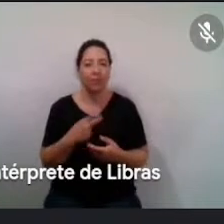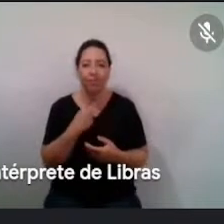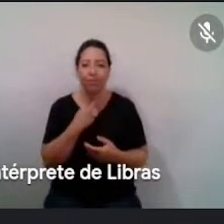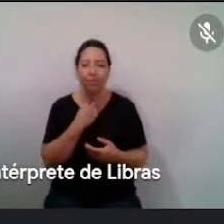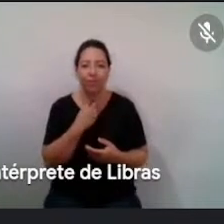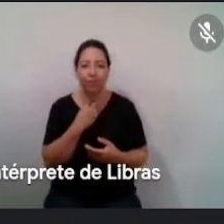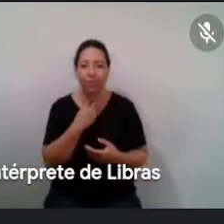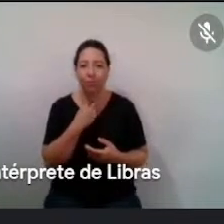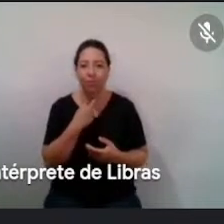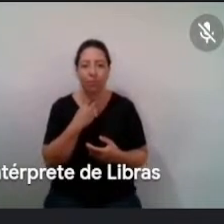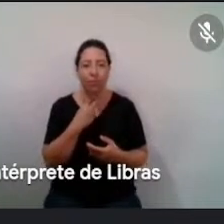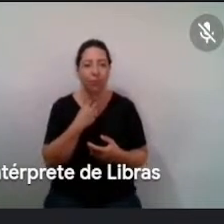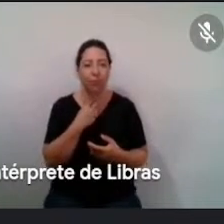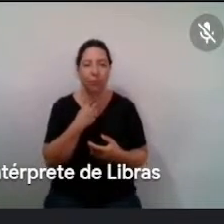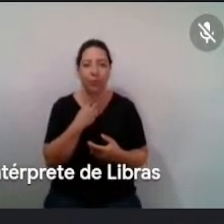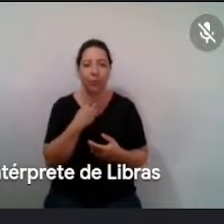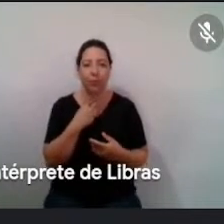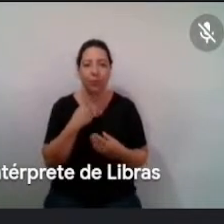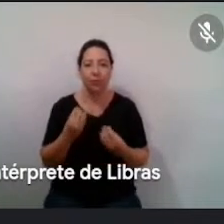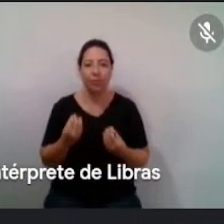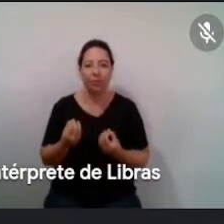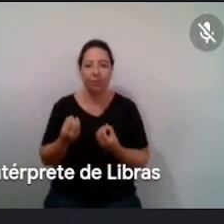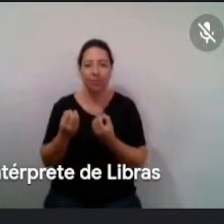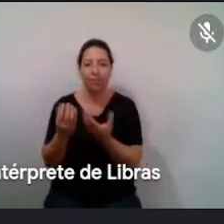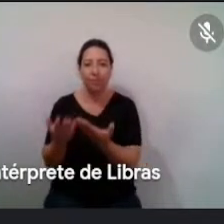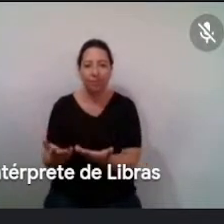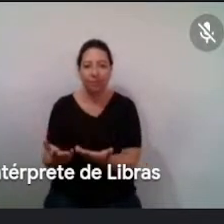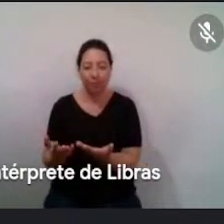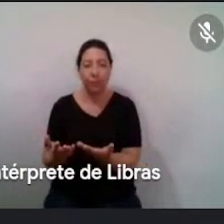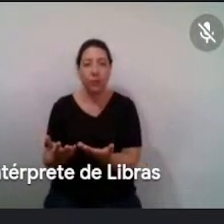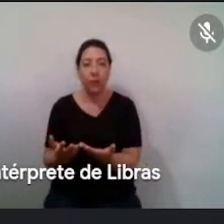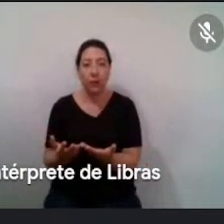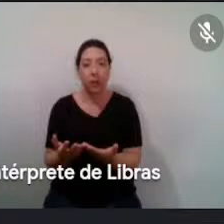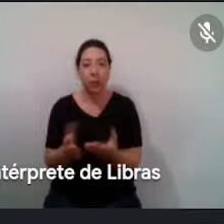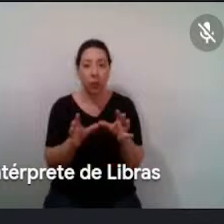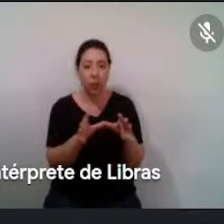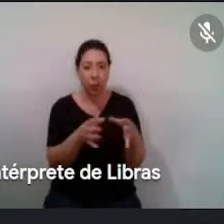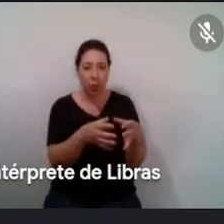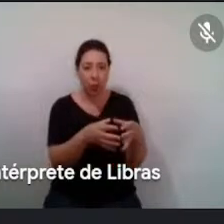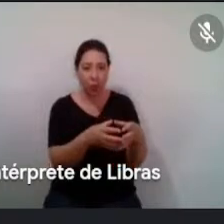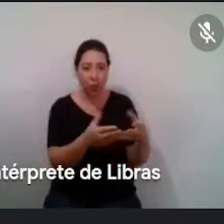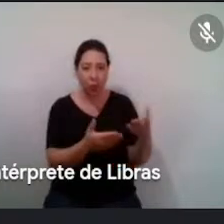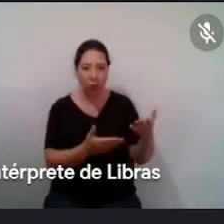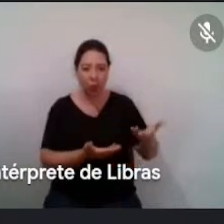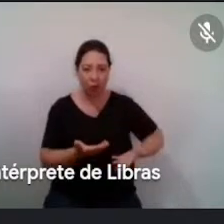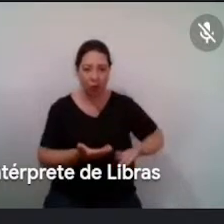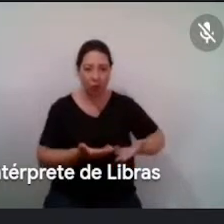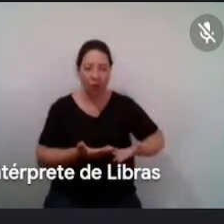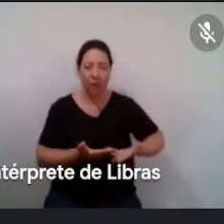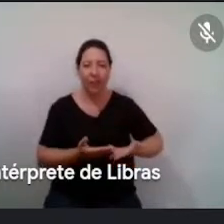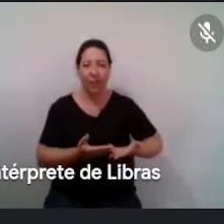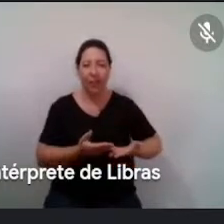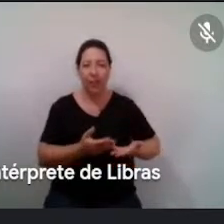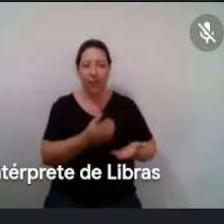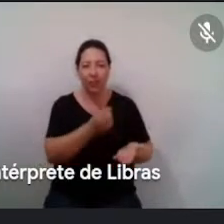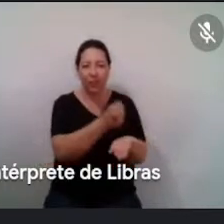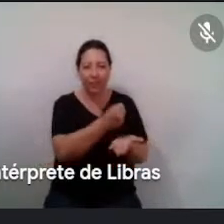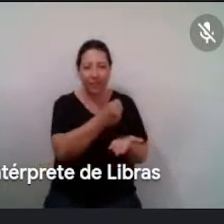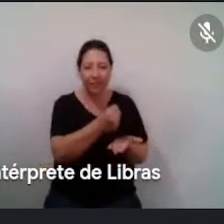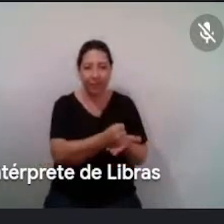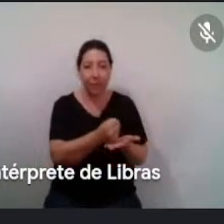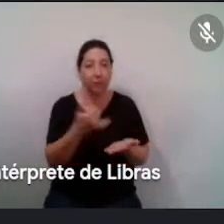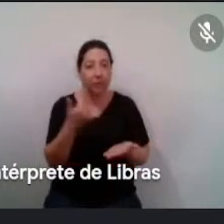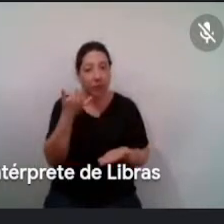vantagem para ele. E o pessoal do cartório ligou com muito empenho aqui, antes de formalizar o pedido, para que